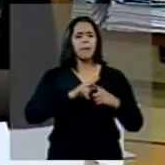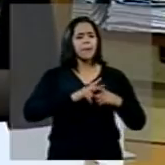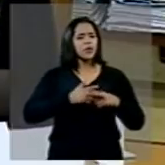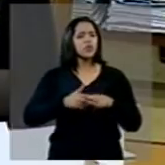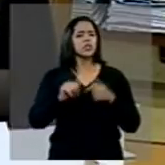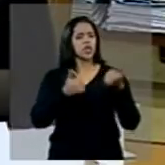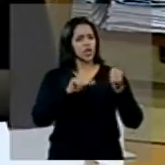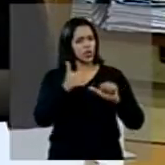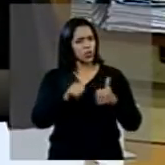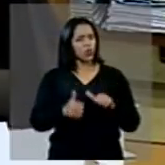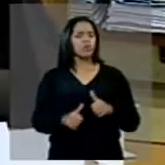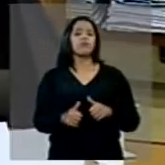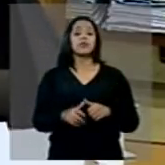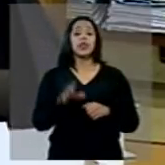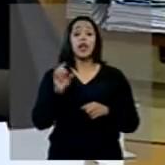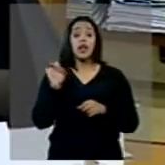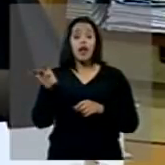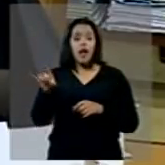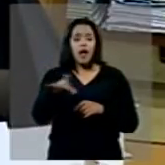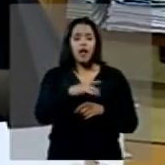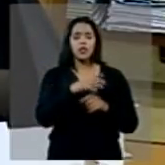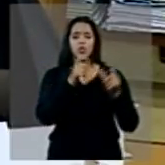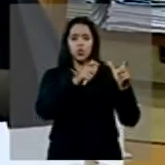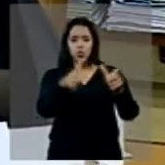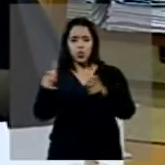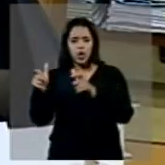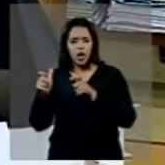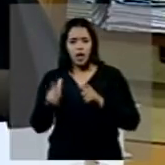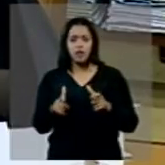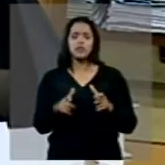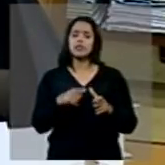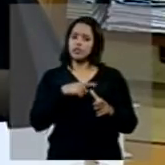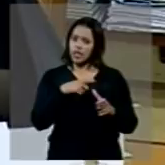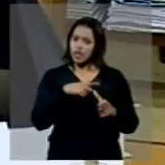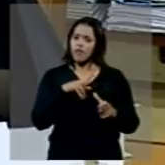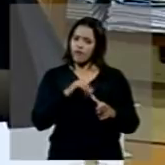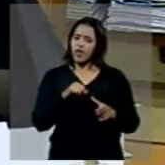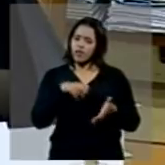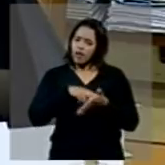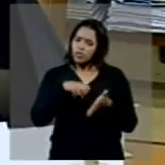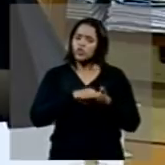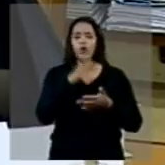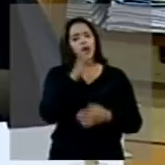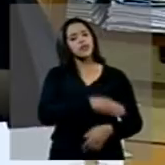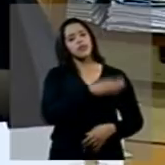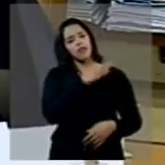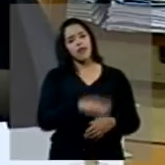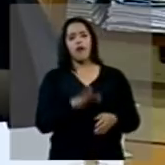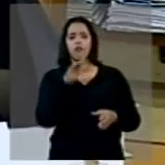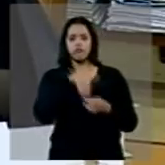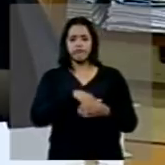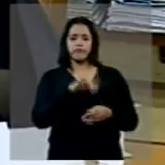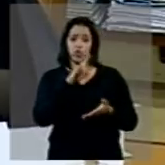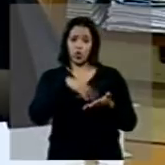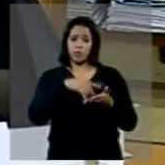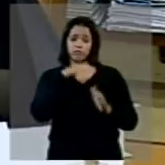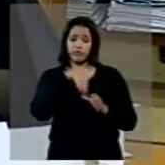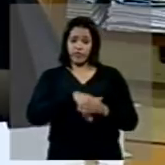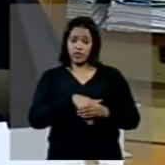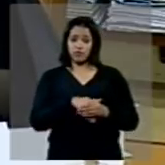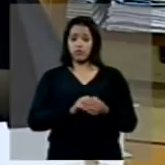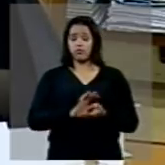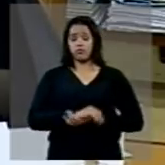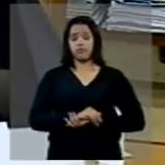diz: em cada zona, vencido o prazo de que trata o parágrafo 1º deste artigo, cancelação as inscrições correspondentes aos títulos que não